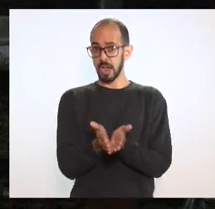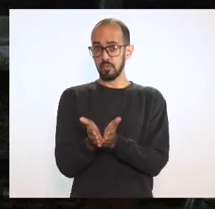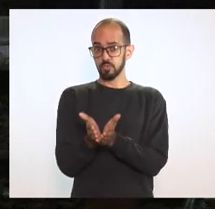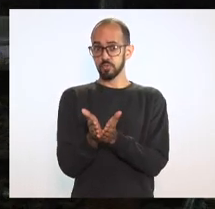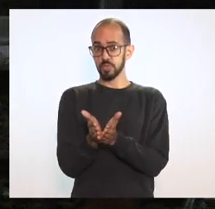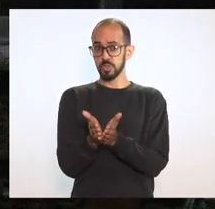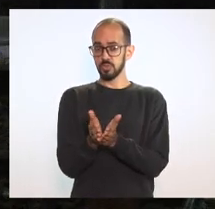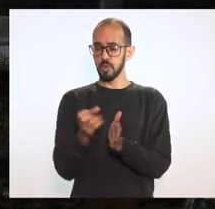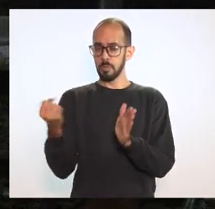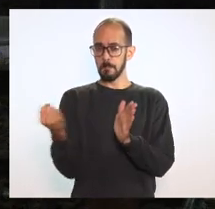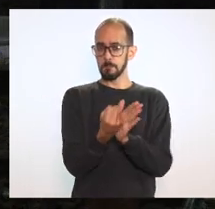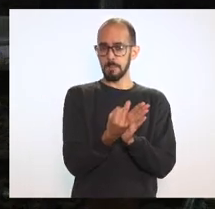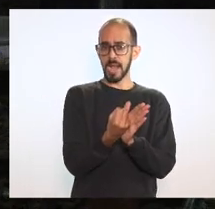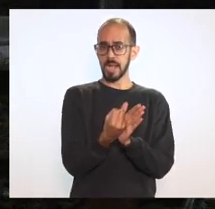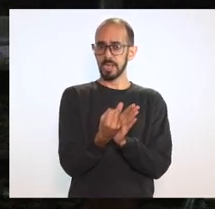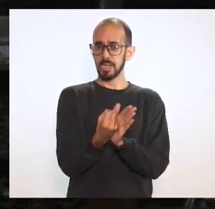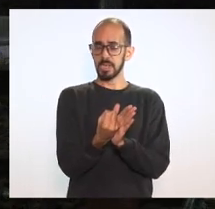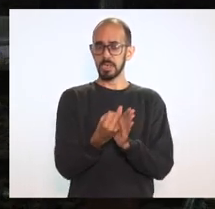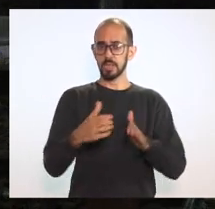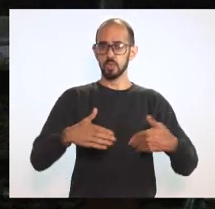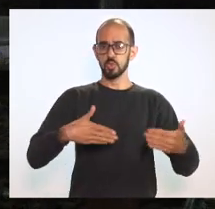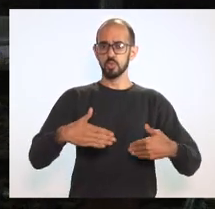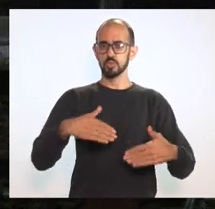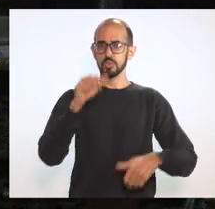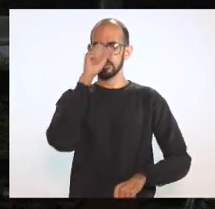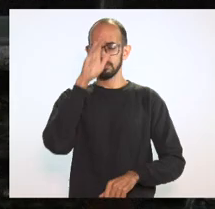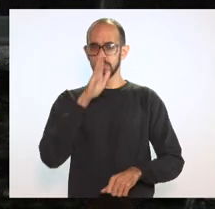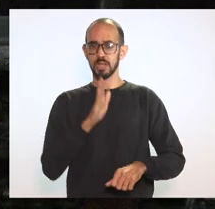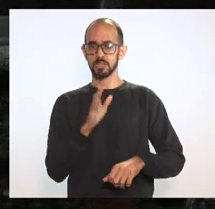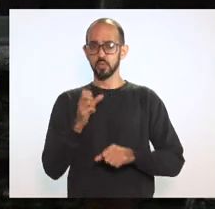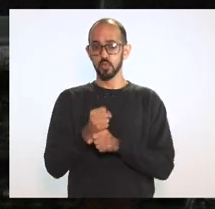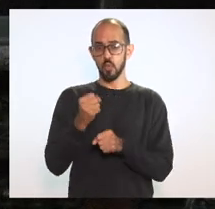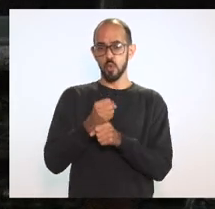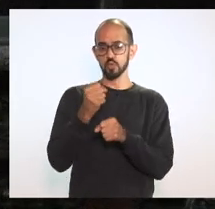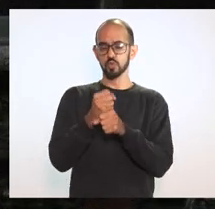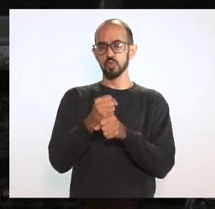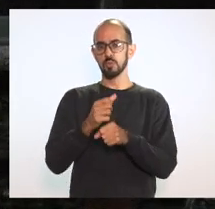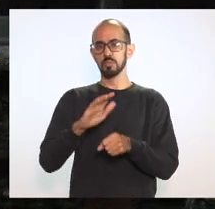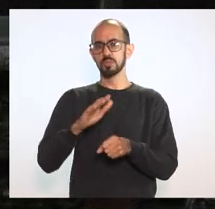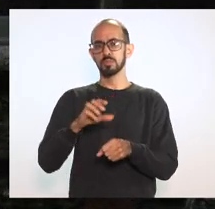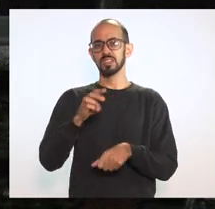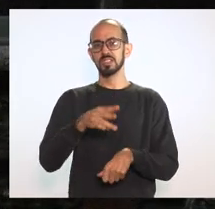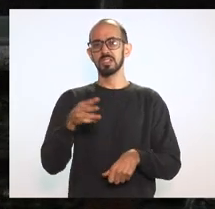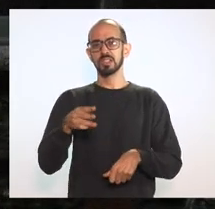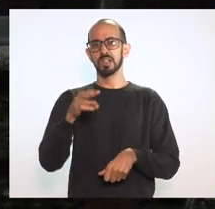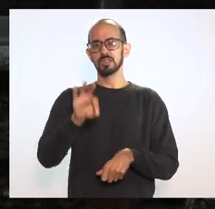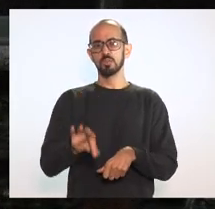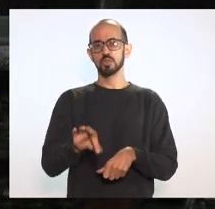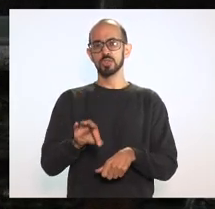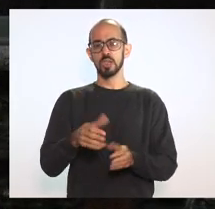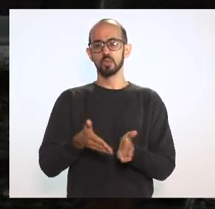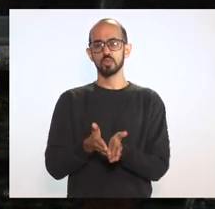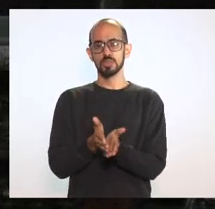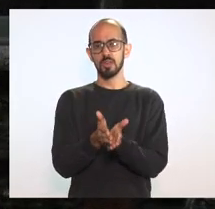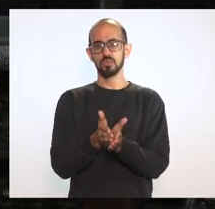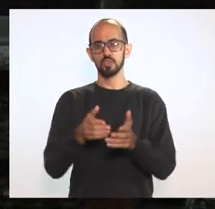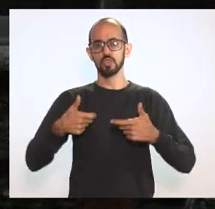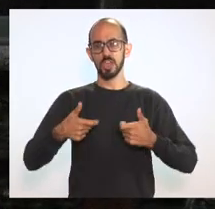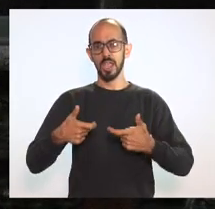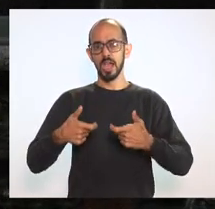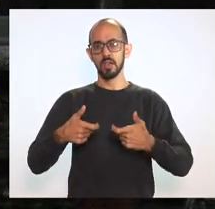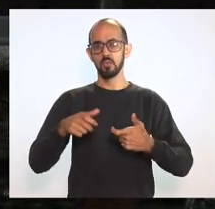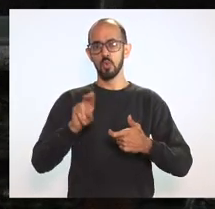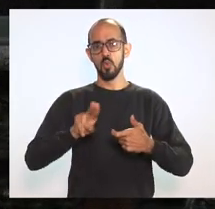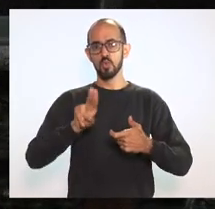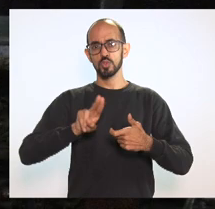de industrialização do país. Construiu cerca de 1/3 dos navios de guerra utilizados